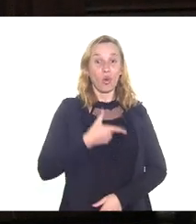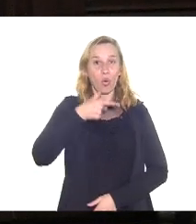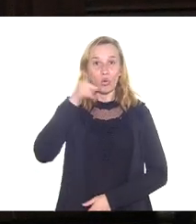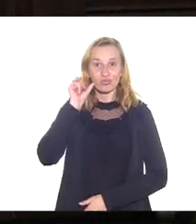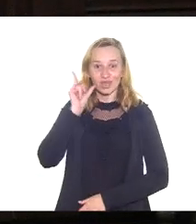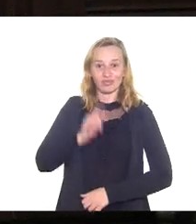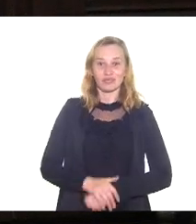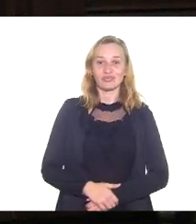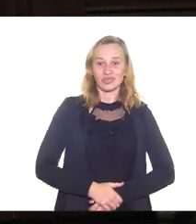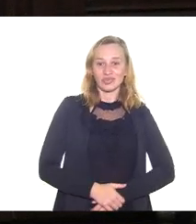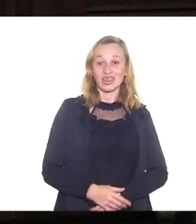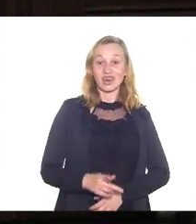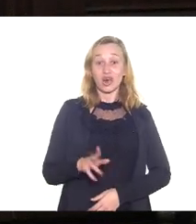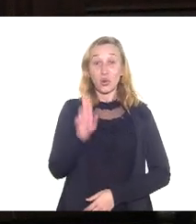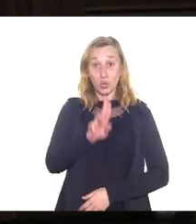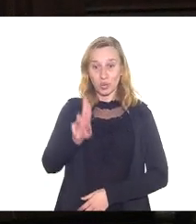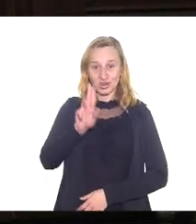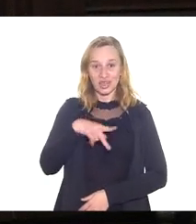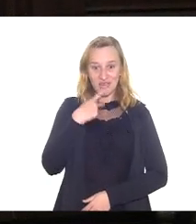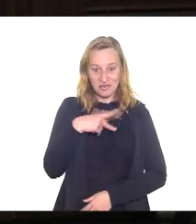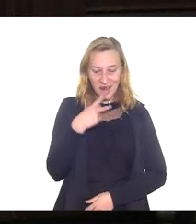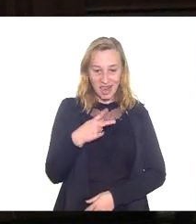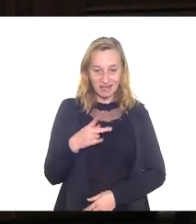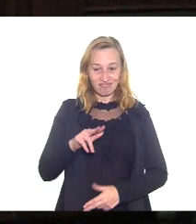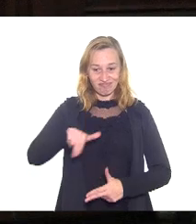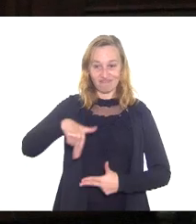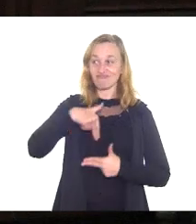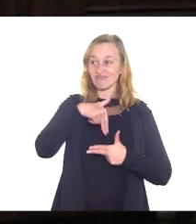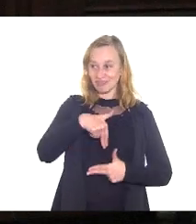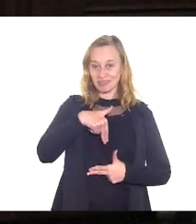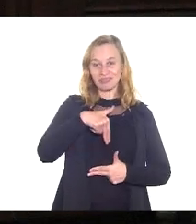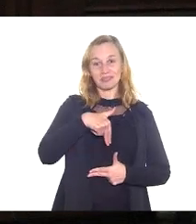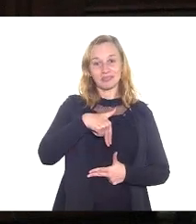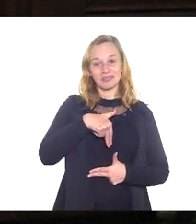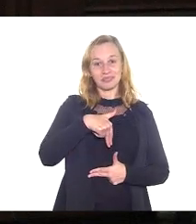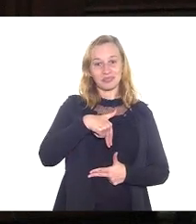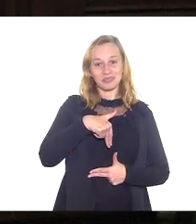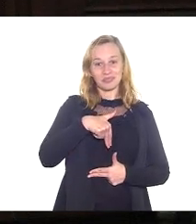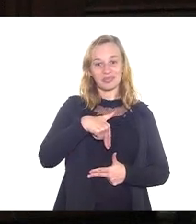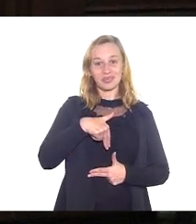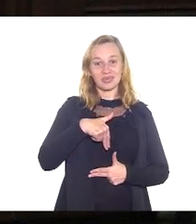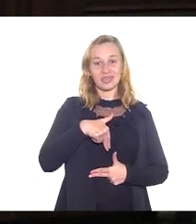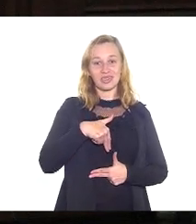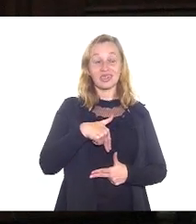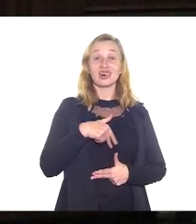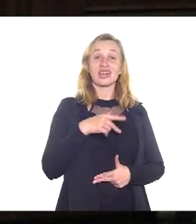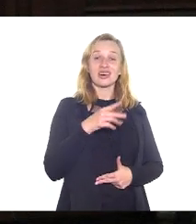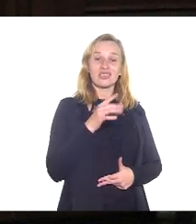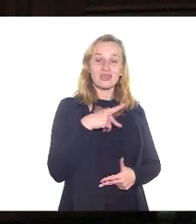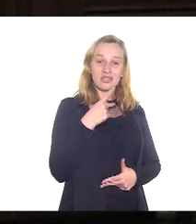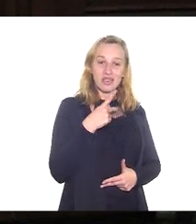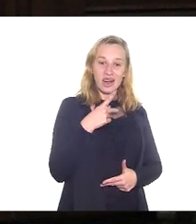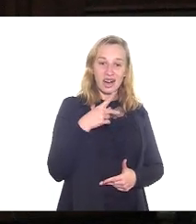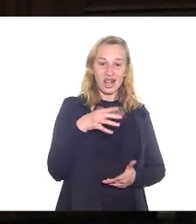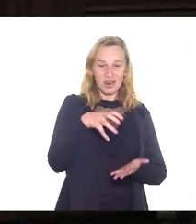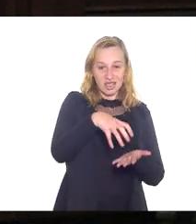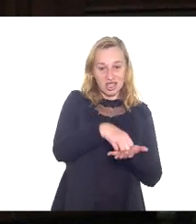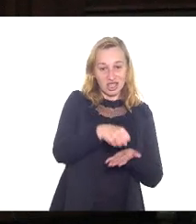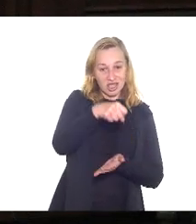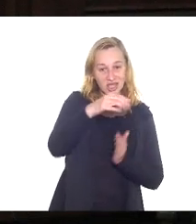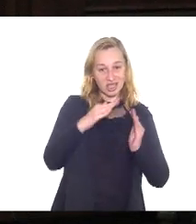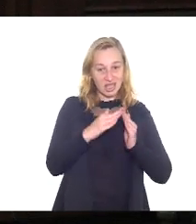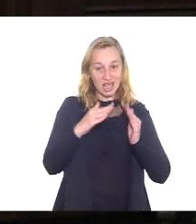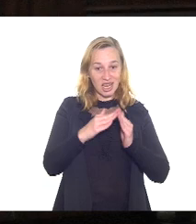Ontem, eu fiz uso da palavra, neste plenário, para deixar gravado nos anais dessa casa o